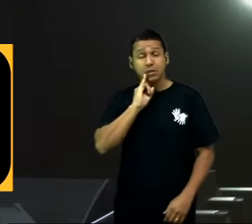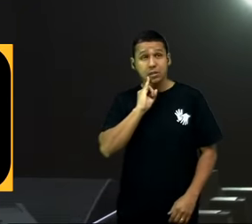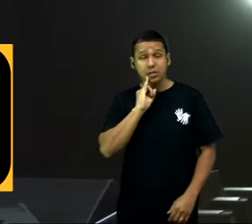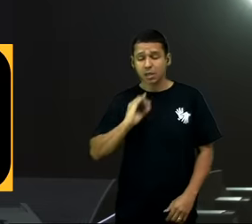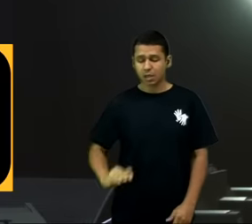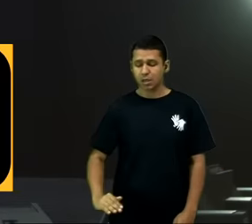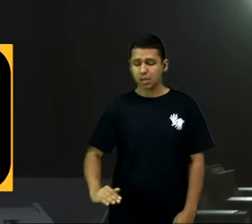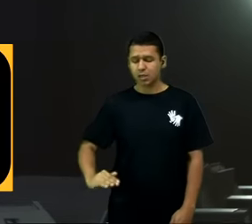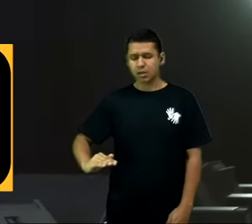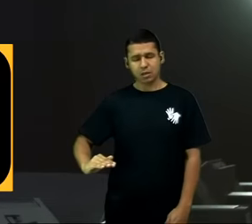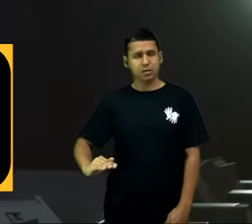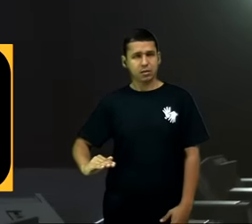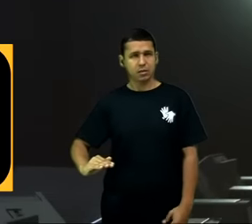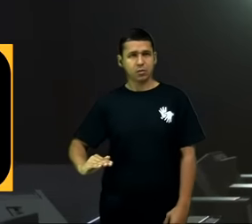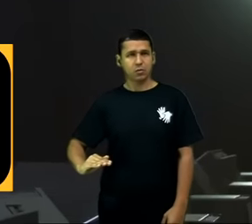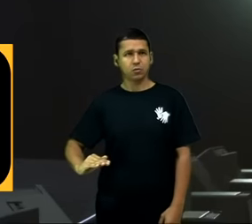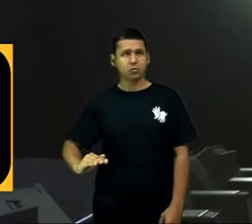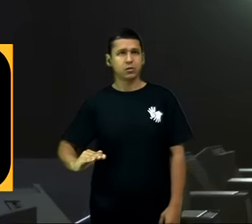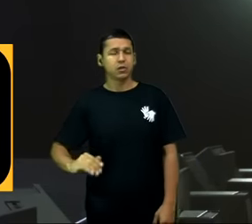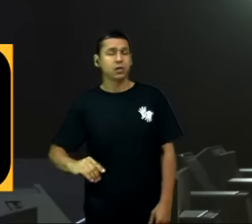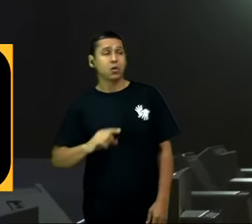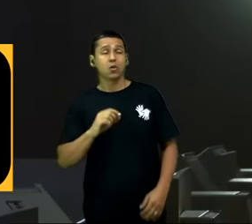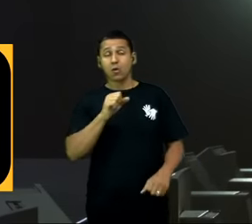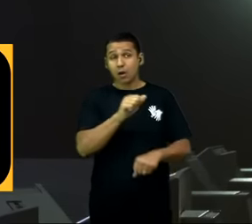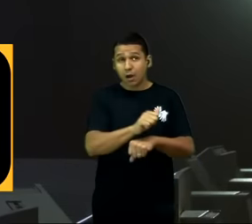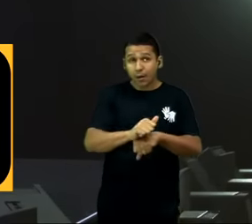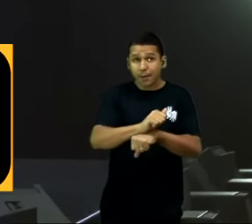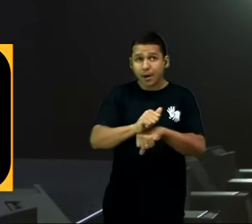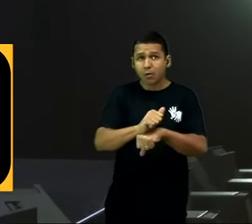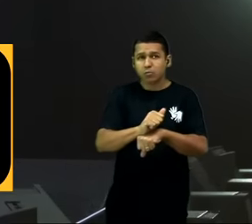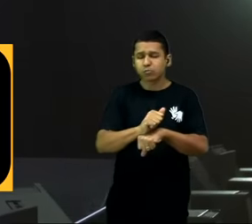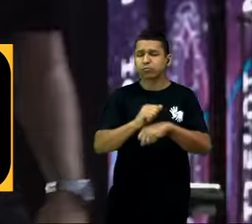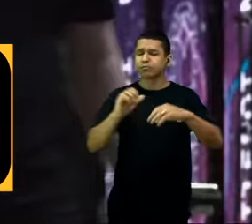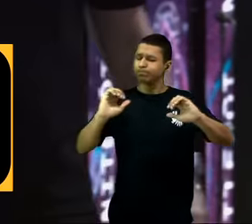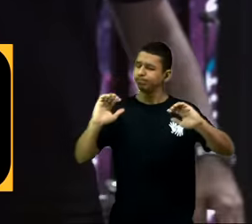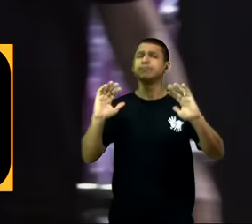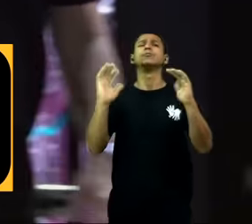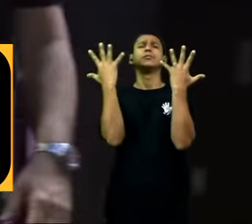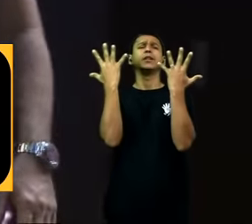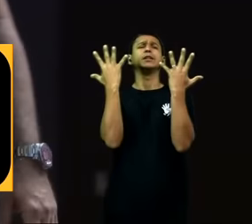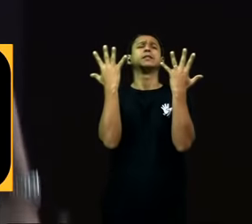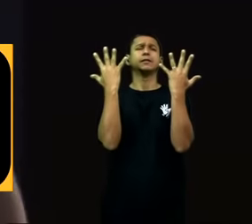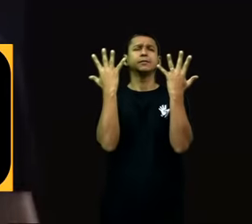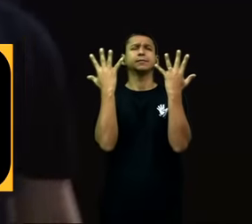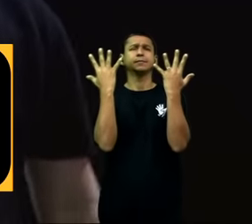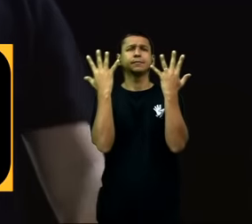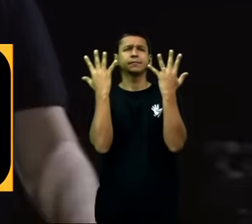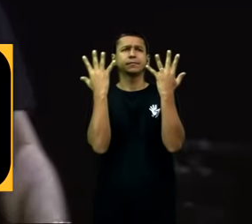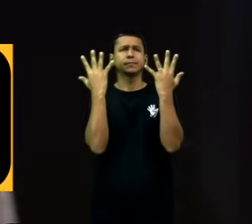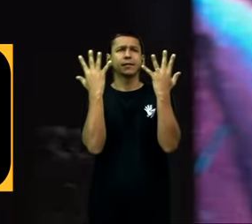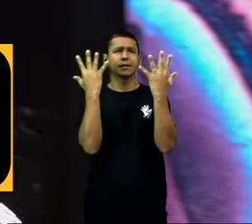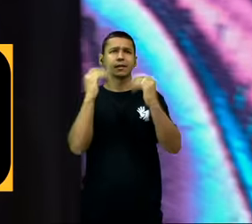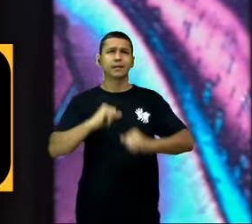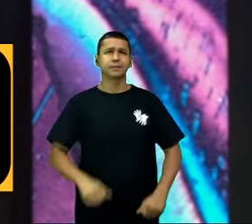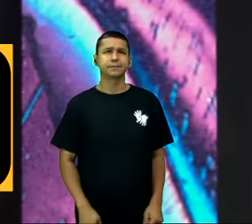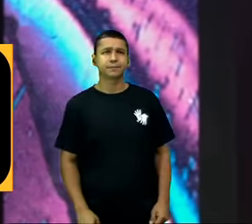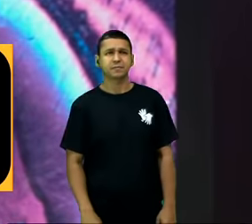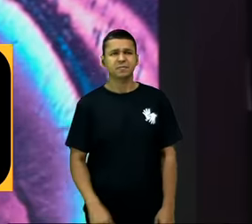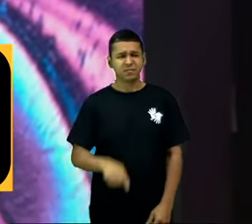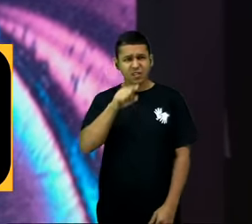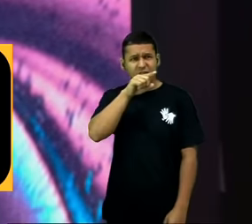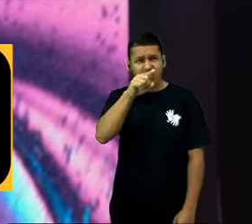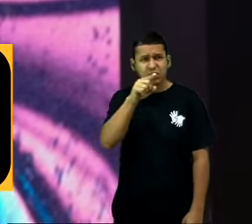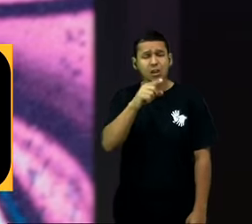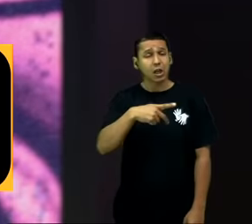aqui é para crente da Lagoinha. Pega na mão de alguém e diga assim: tu vai dar muita festa ainda. Fala para ele, fala. Avisa para o inferno inteiro saber: